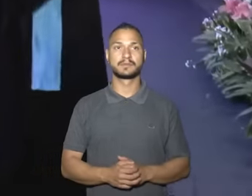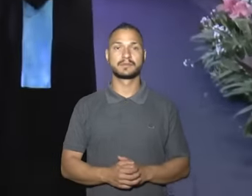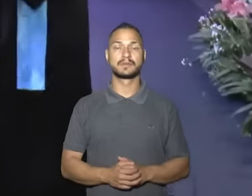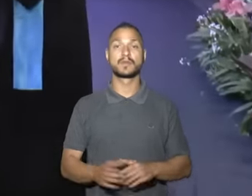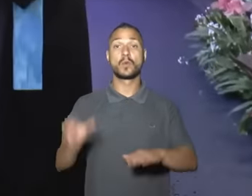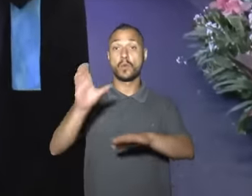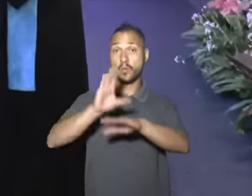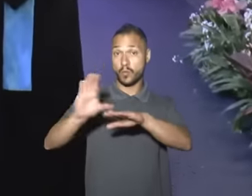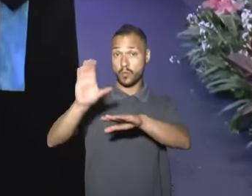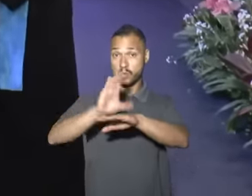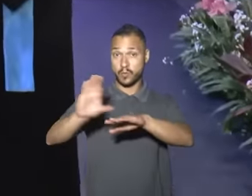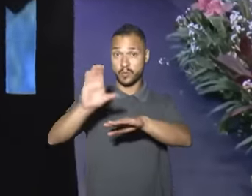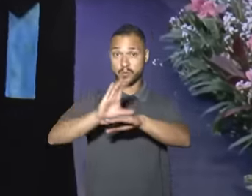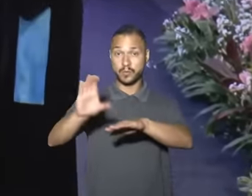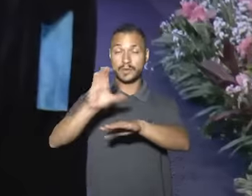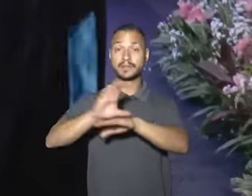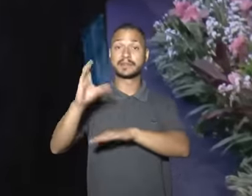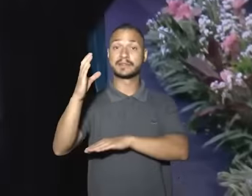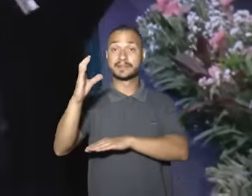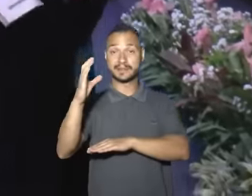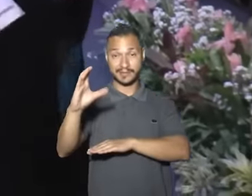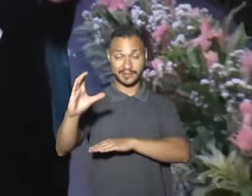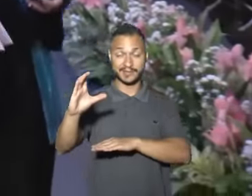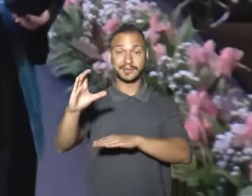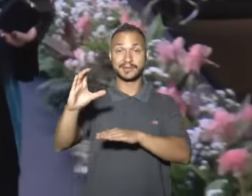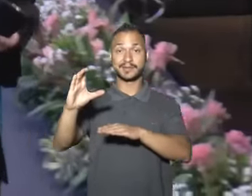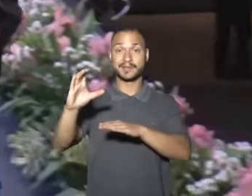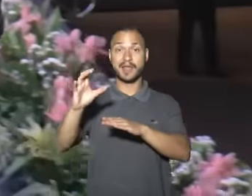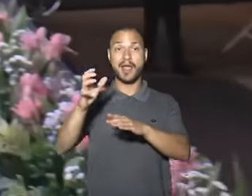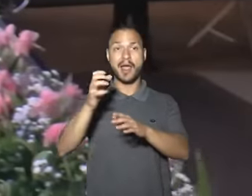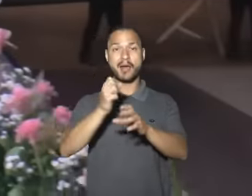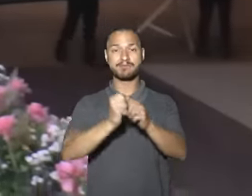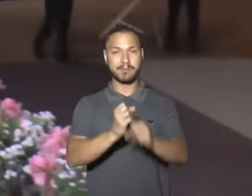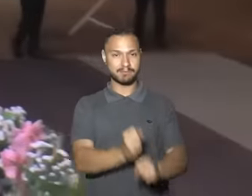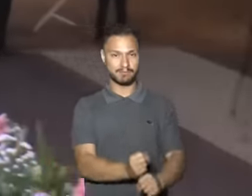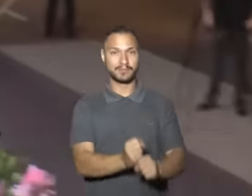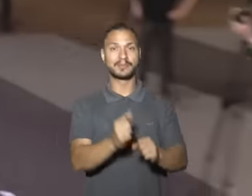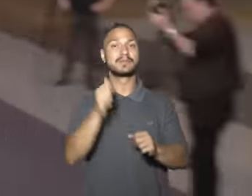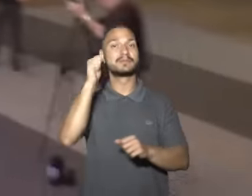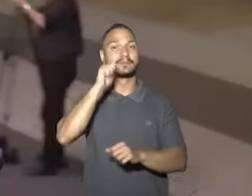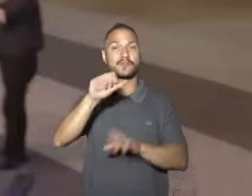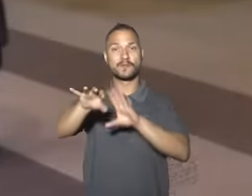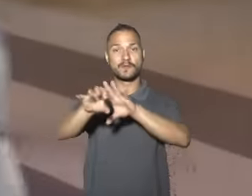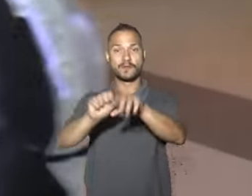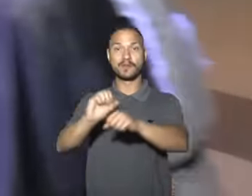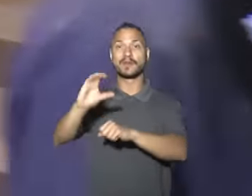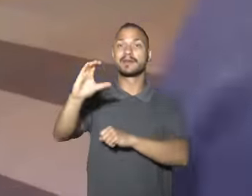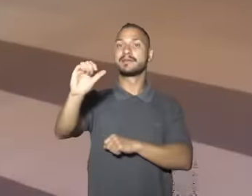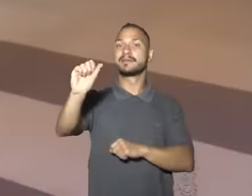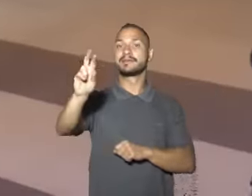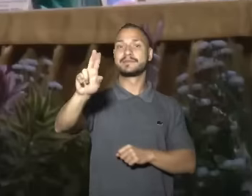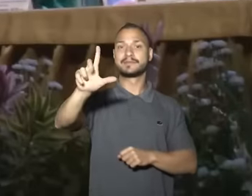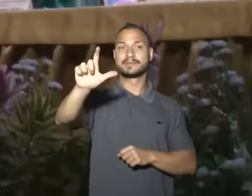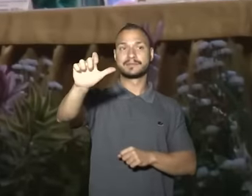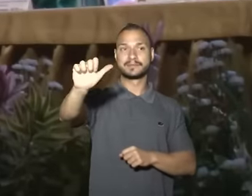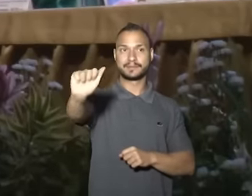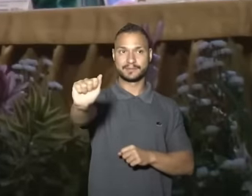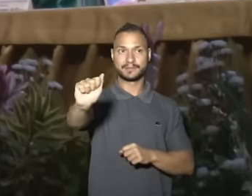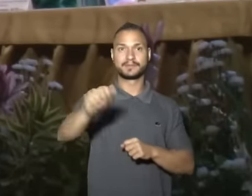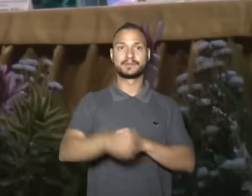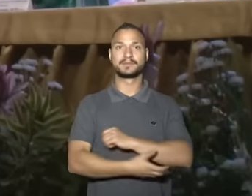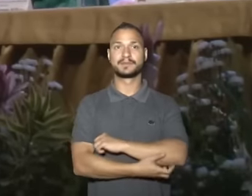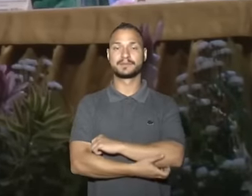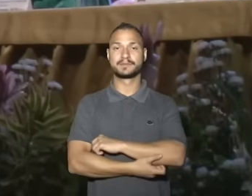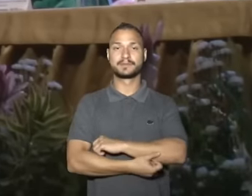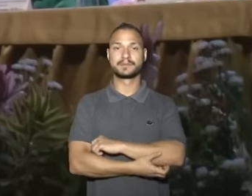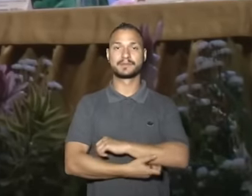Do curso de Ciências Contábeis, a formanda Carla Eduarda Tomás.